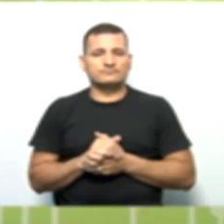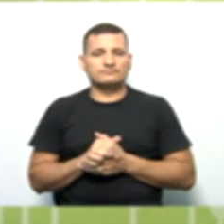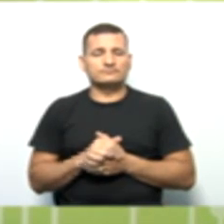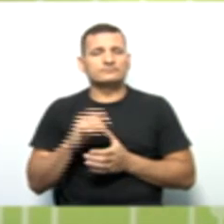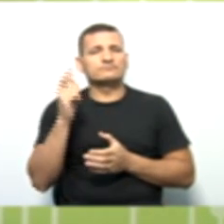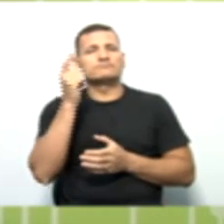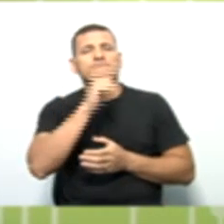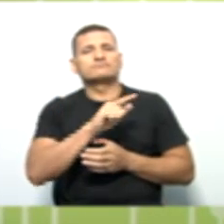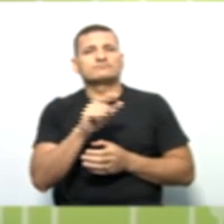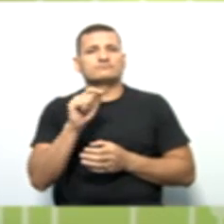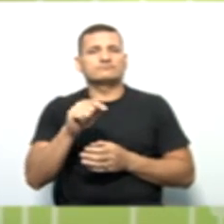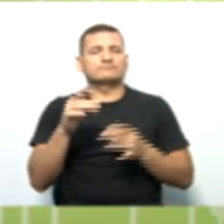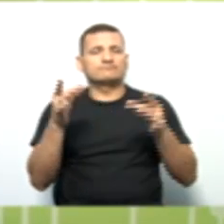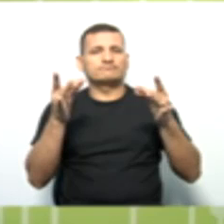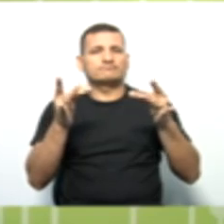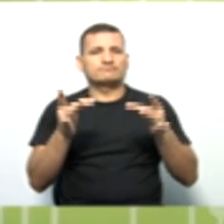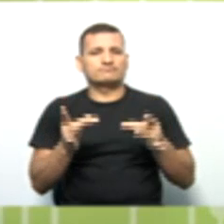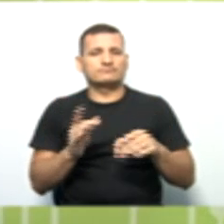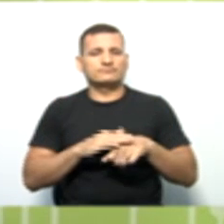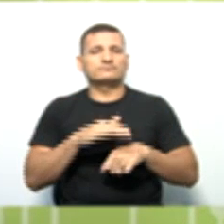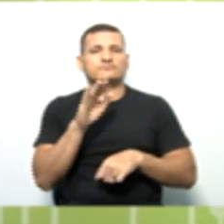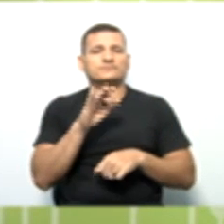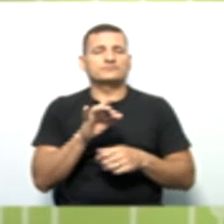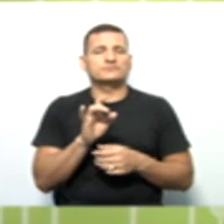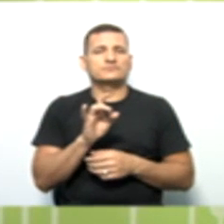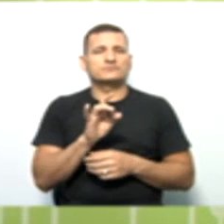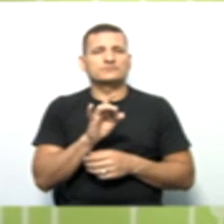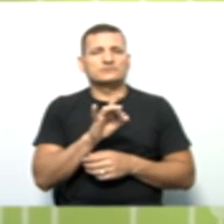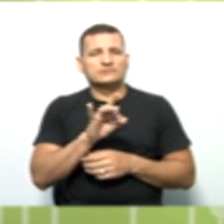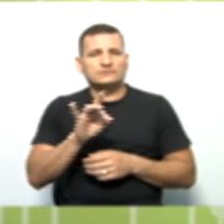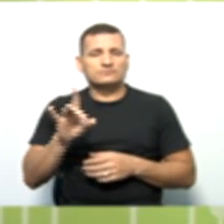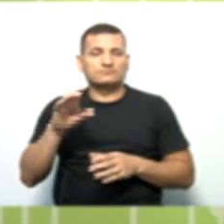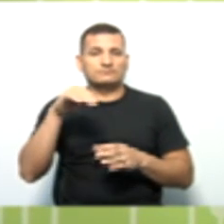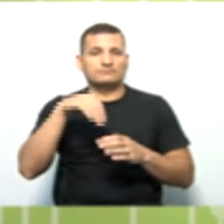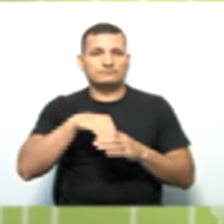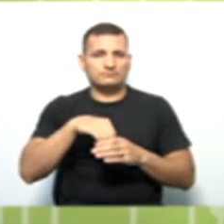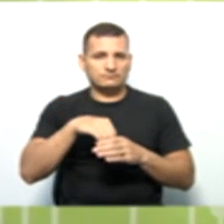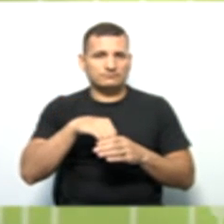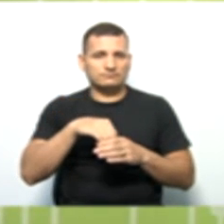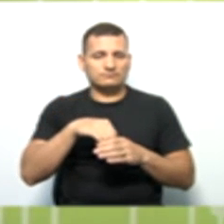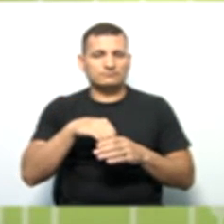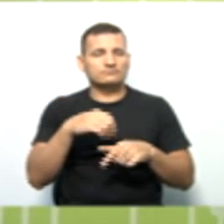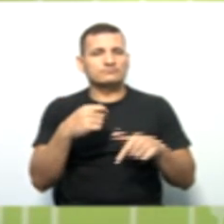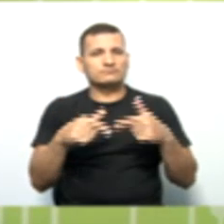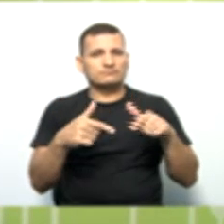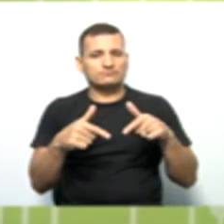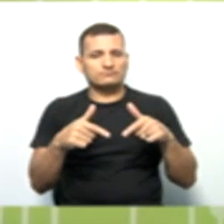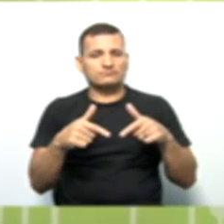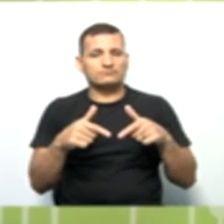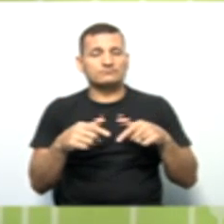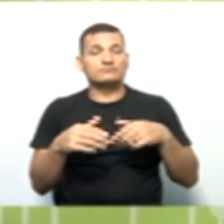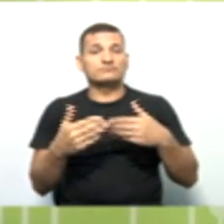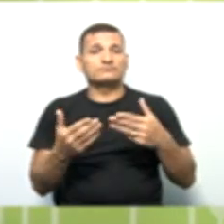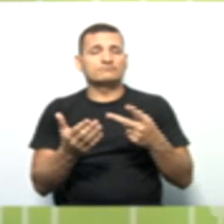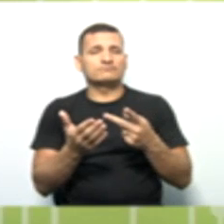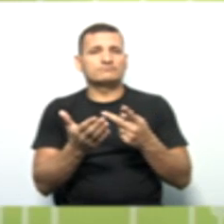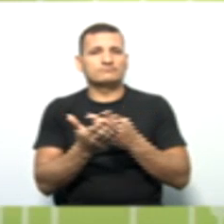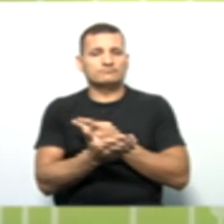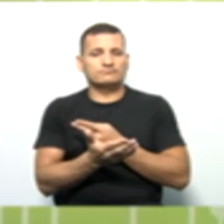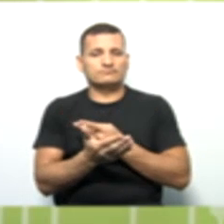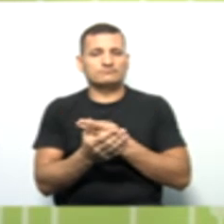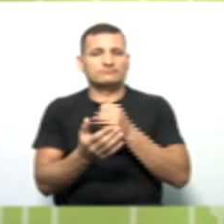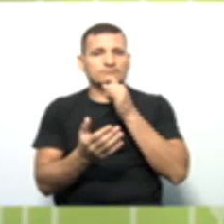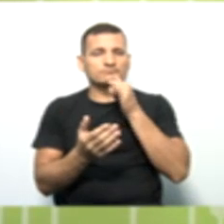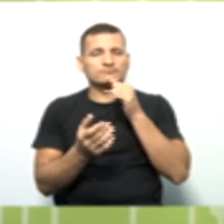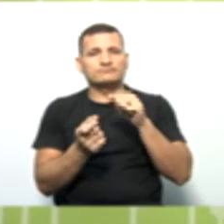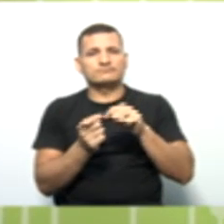consiga detalhar mais cada atividade que vai ser desenvolvida. Tá? Então, o que acontece? A gente vai fazer lá o portal